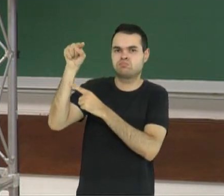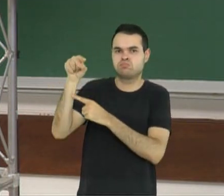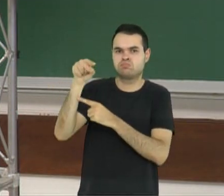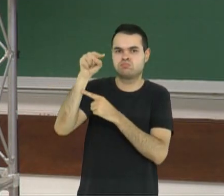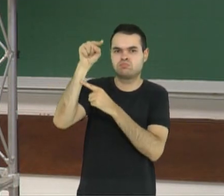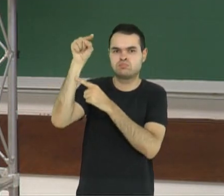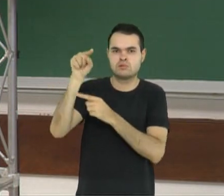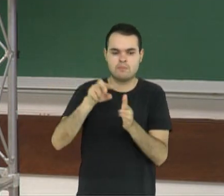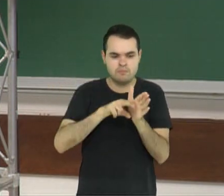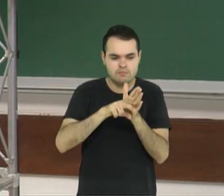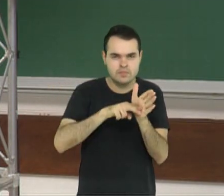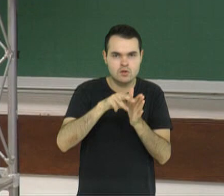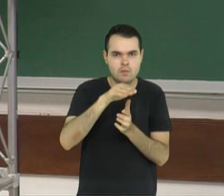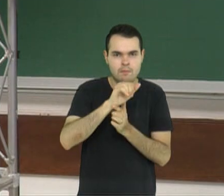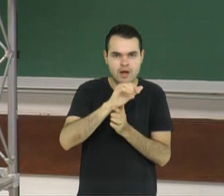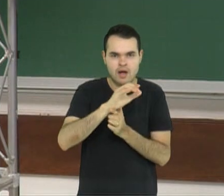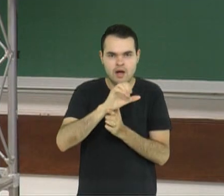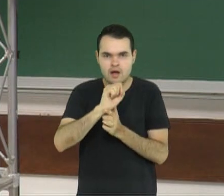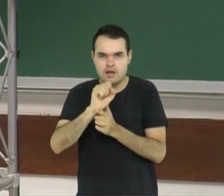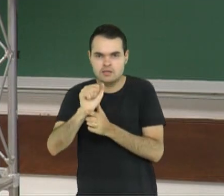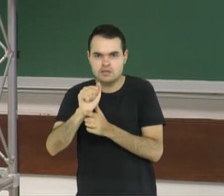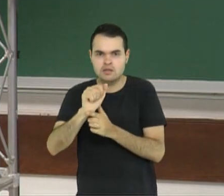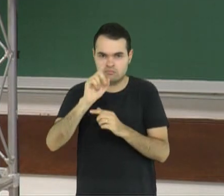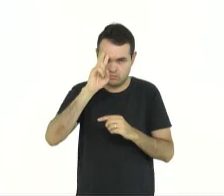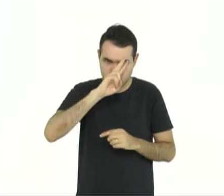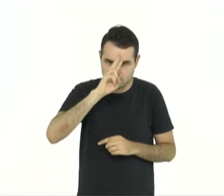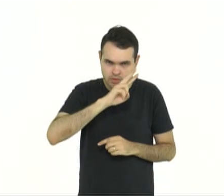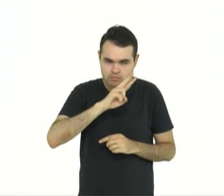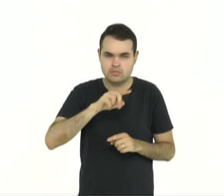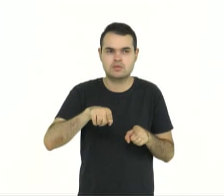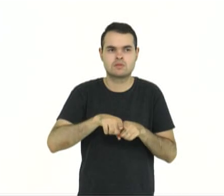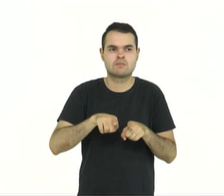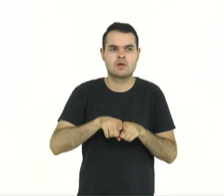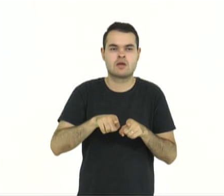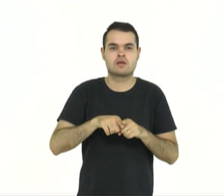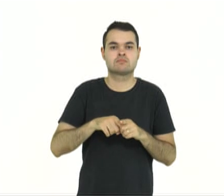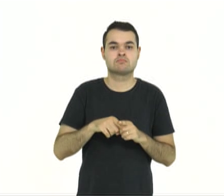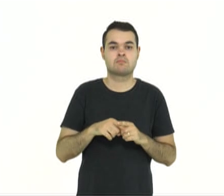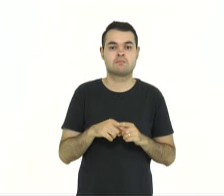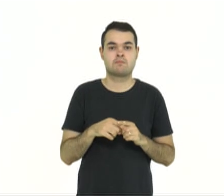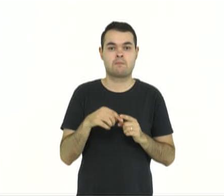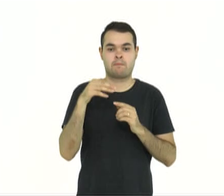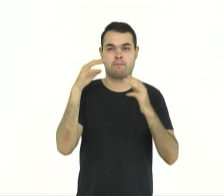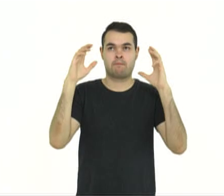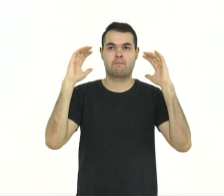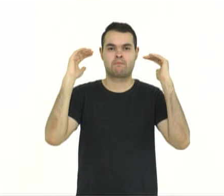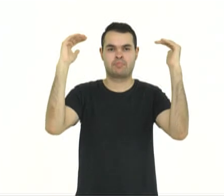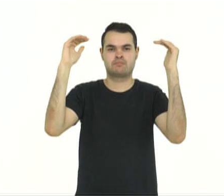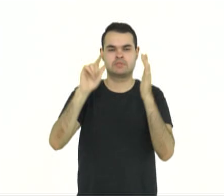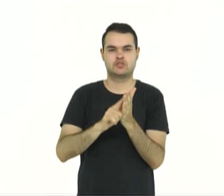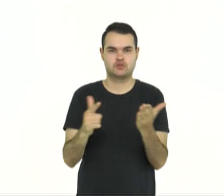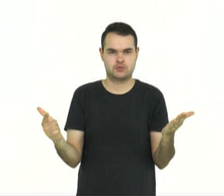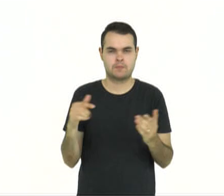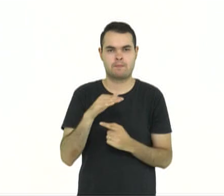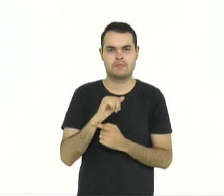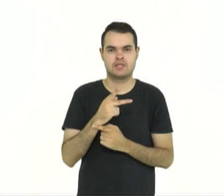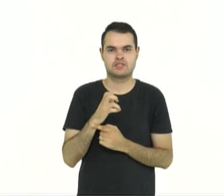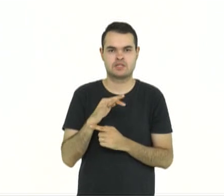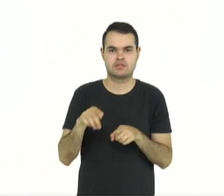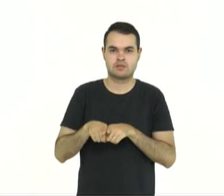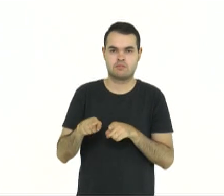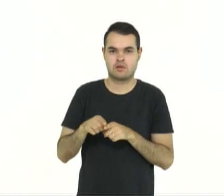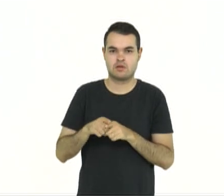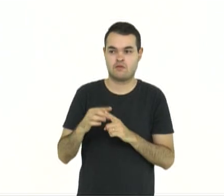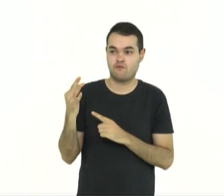biomassa, maremotriz. Lembra um pouquinho? Trabalhamos também o gênero textual manchete, linguístico e discursivo, ações no futuro